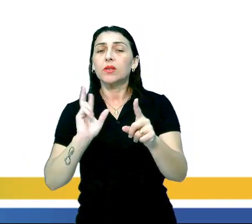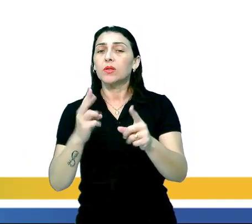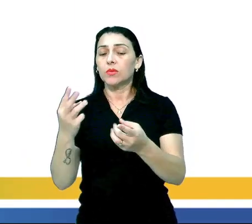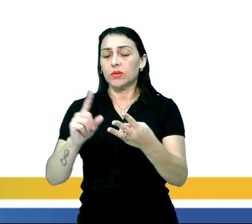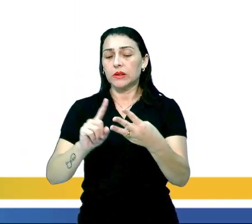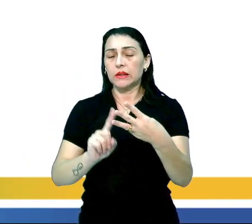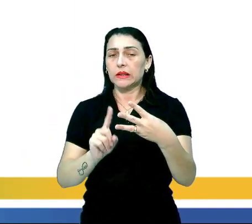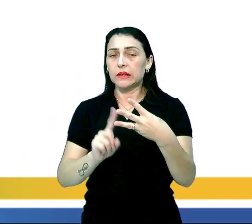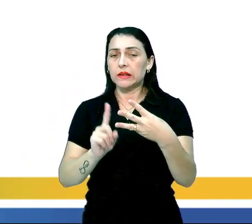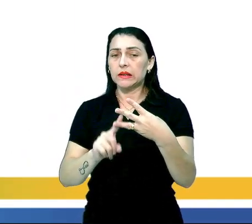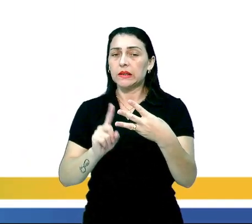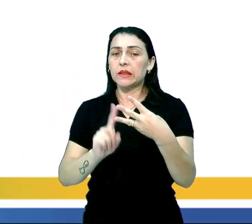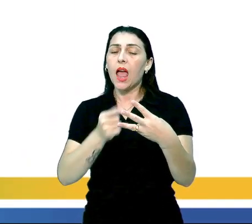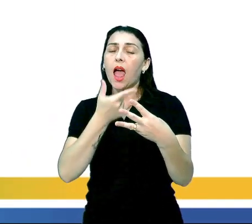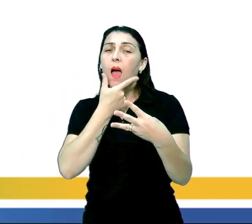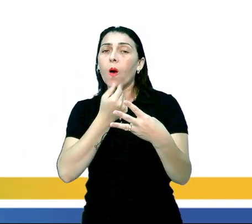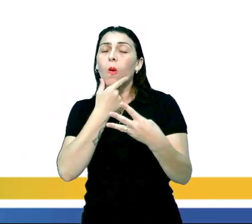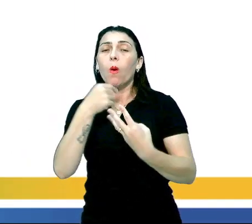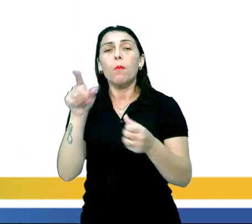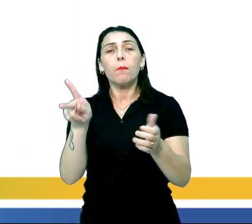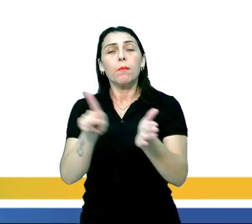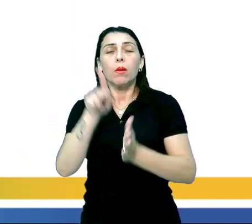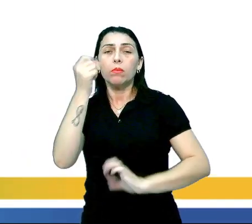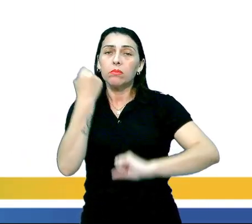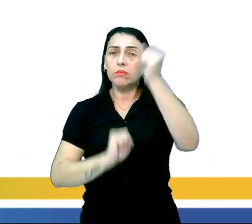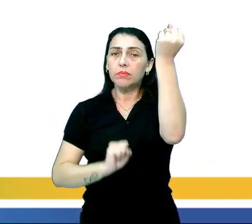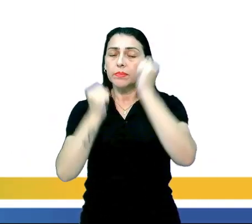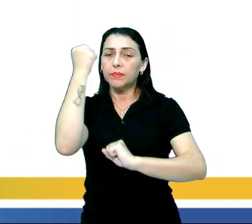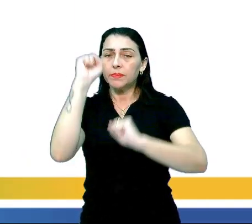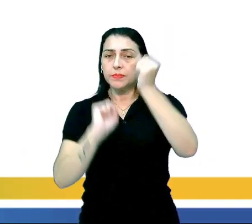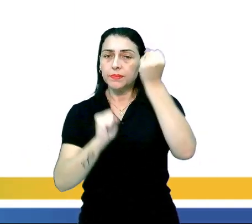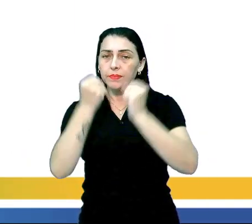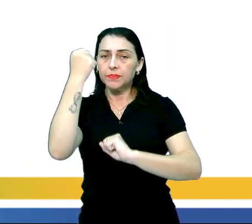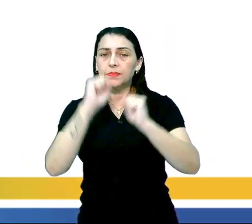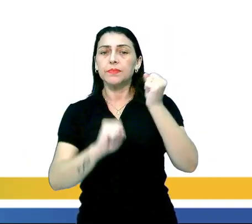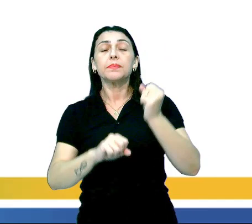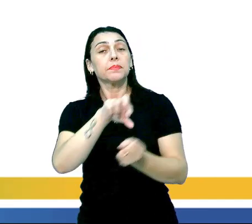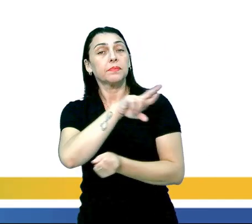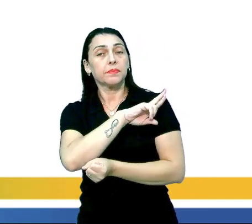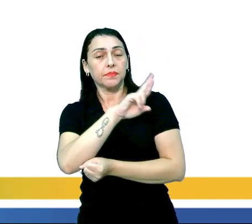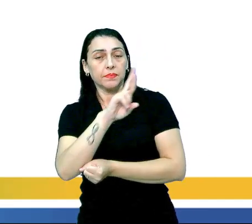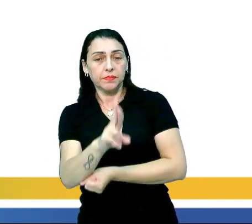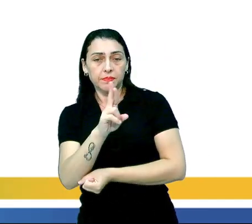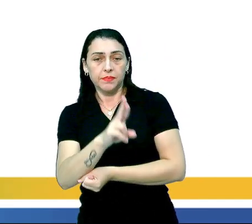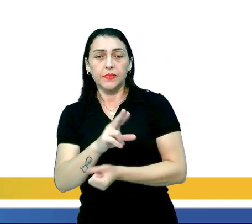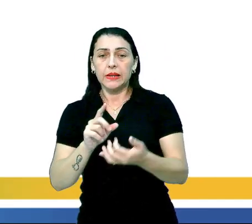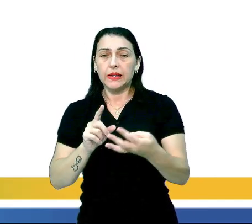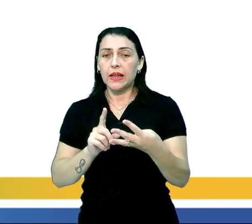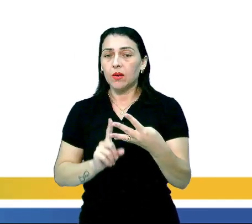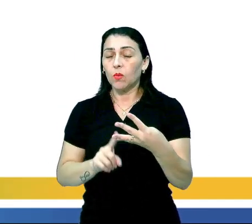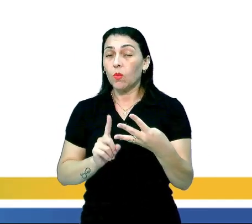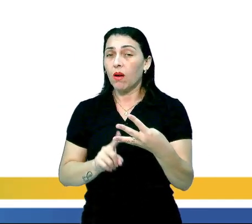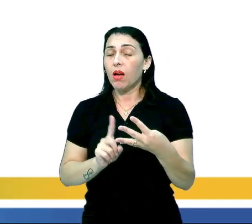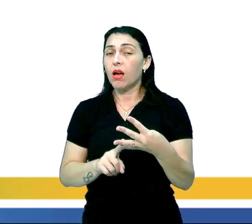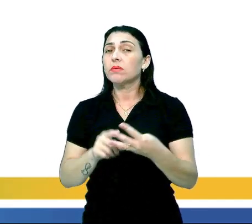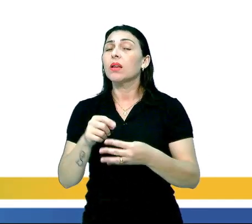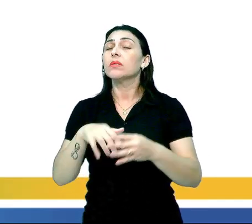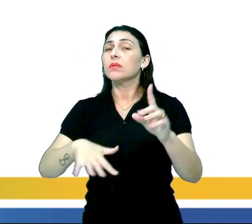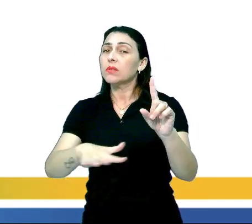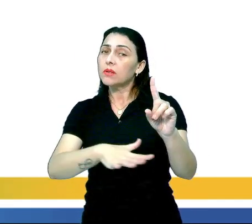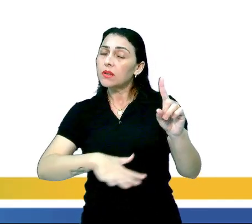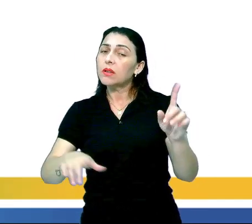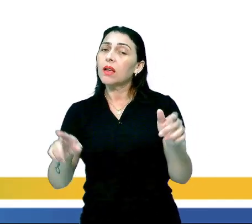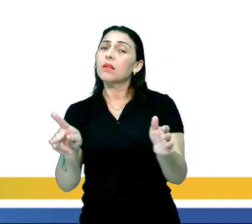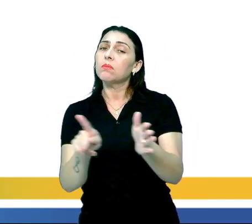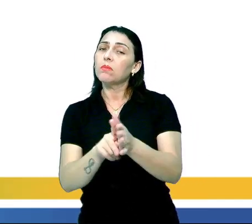Já na terceira figura, nós temos um terceiro indivíduo que está representando o trabalho industrial, e aí nós temos aí um